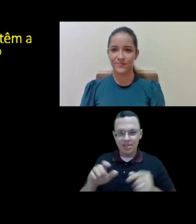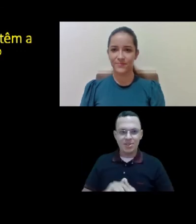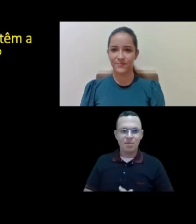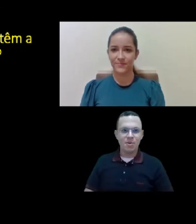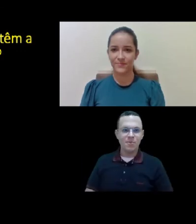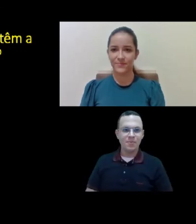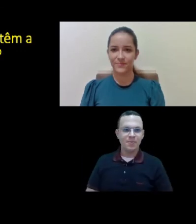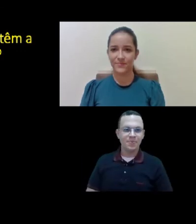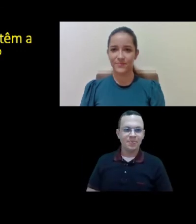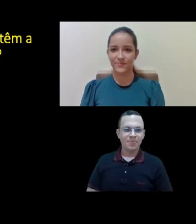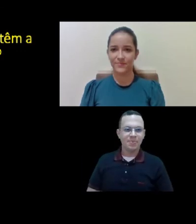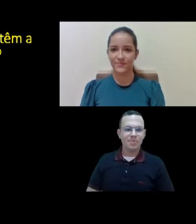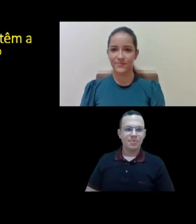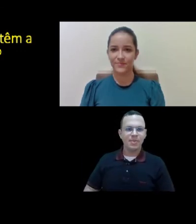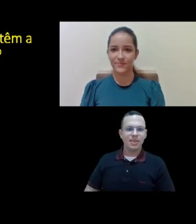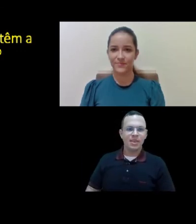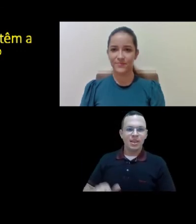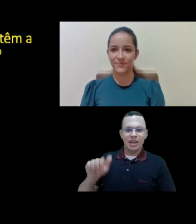às três, tá bom?